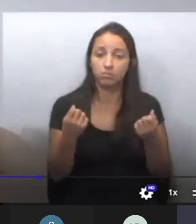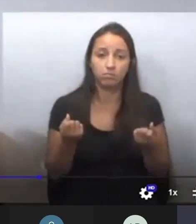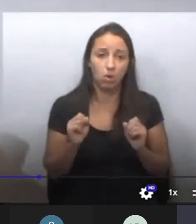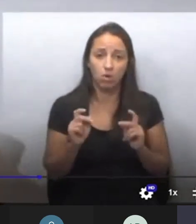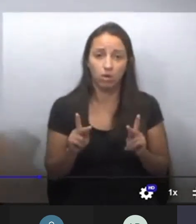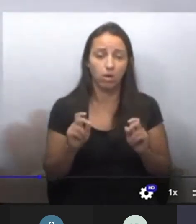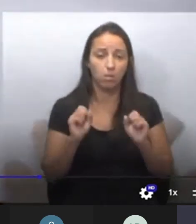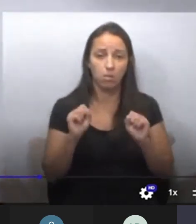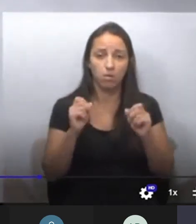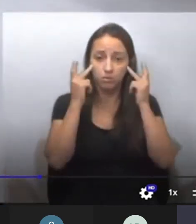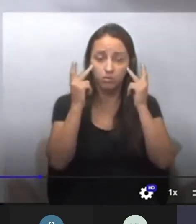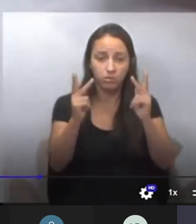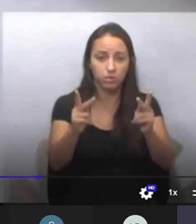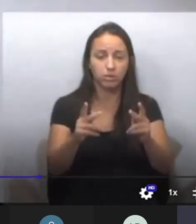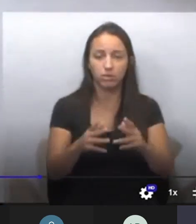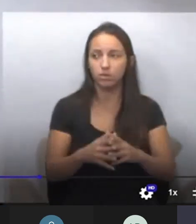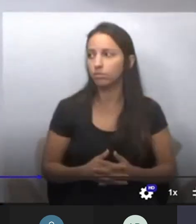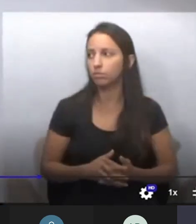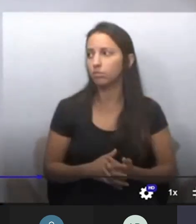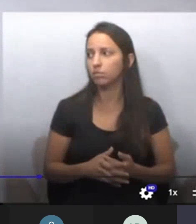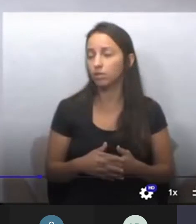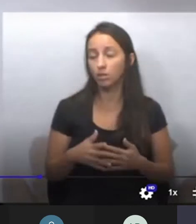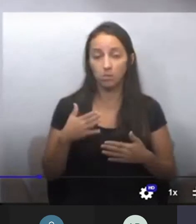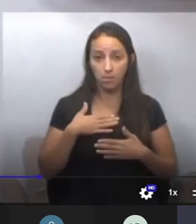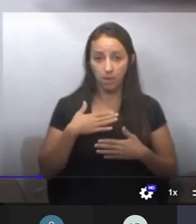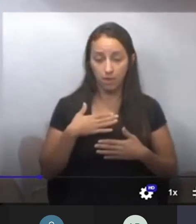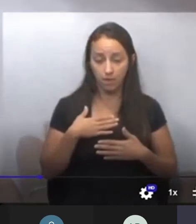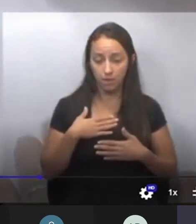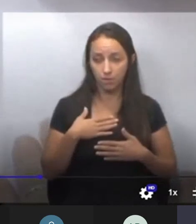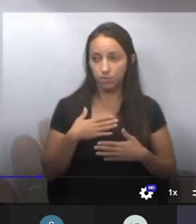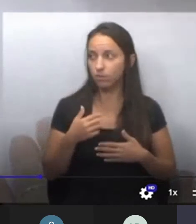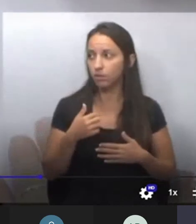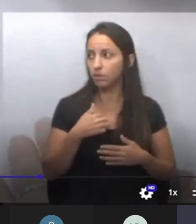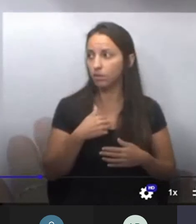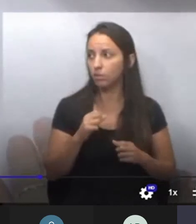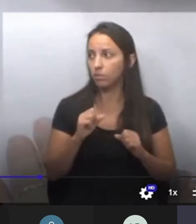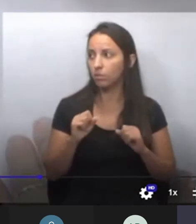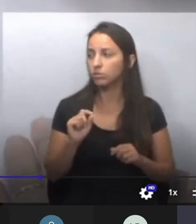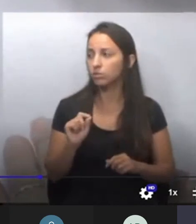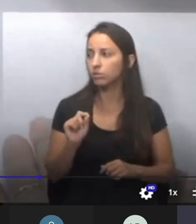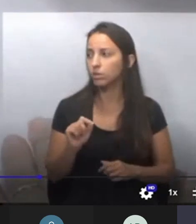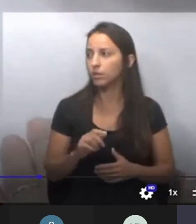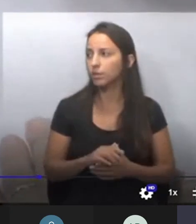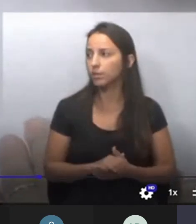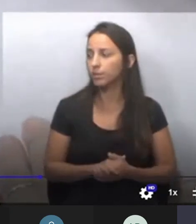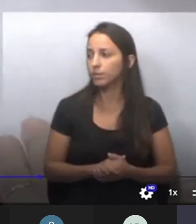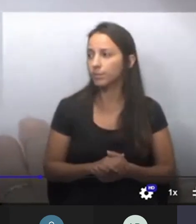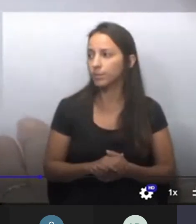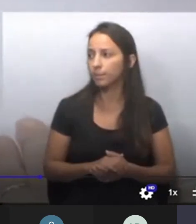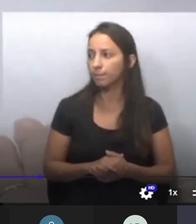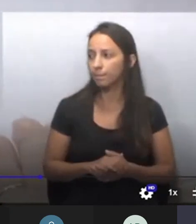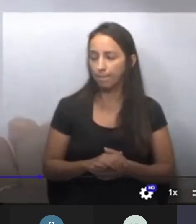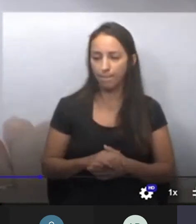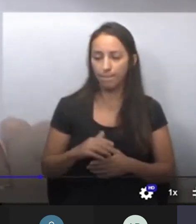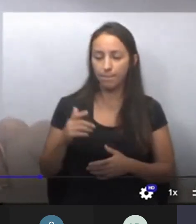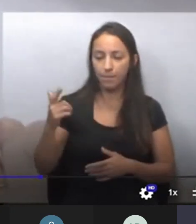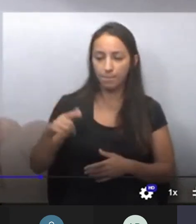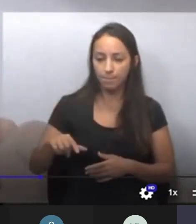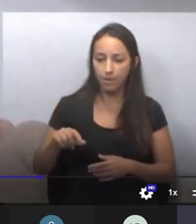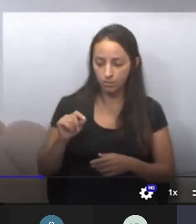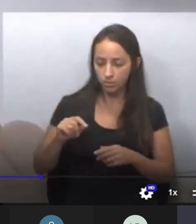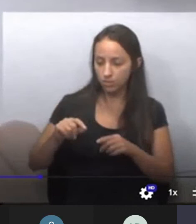Ok, por que não? Então, no meu caso aqui, eu posso fazer ainda maior